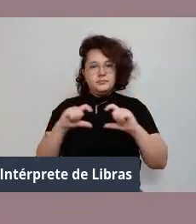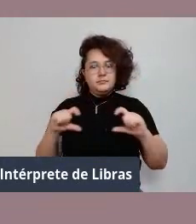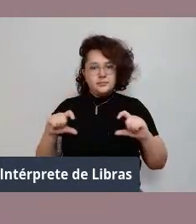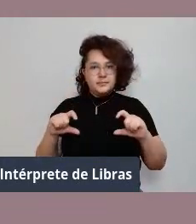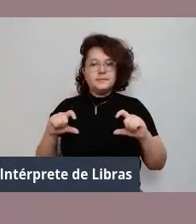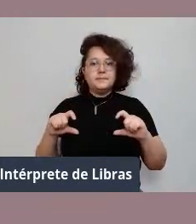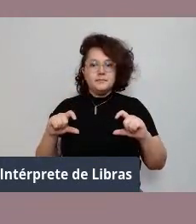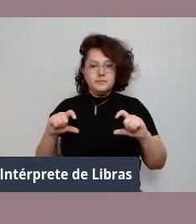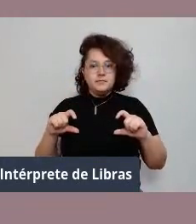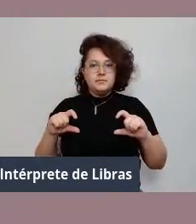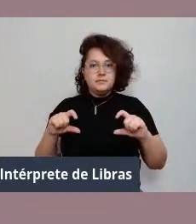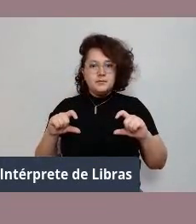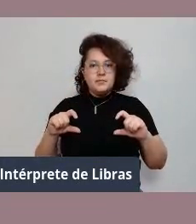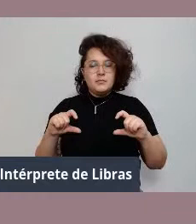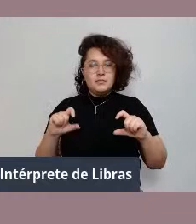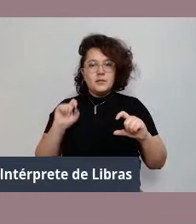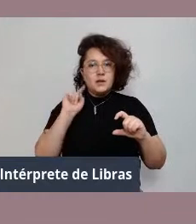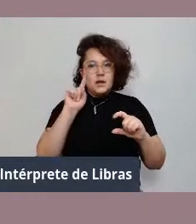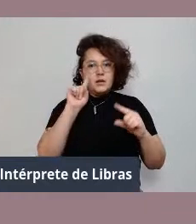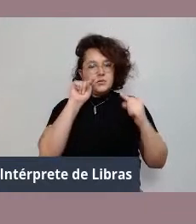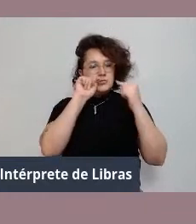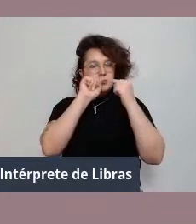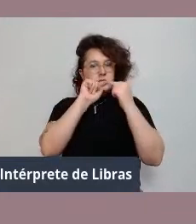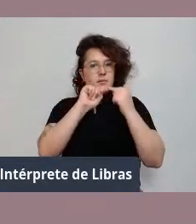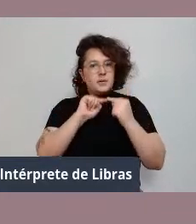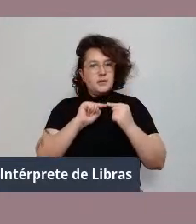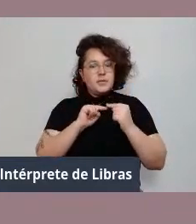como isso se combina no livro com